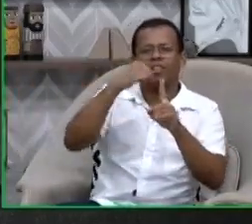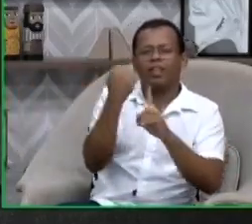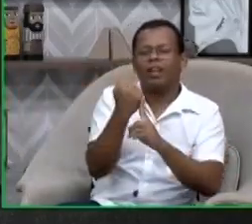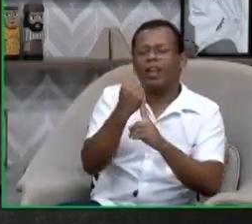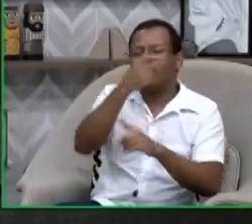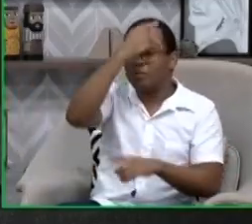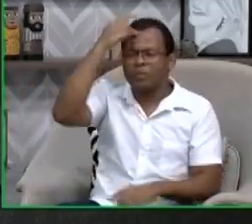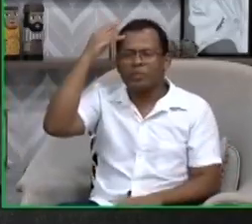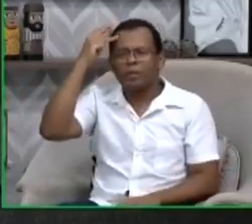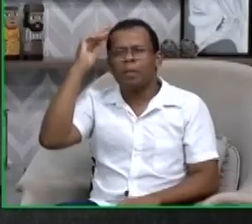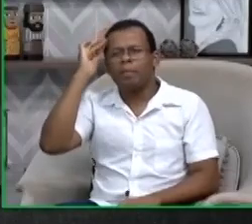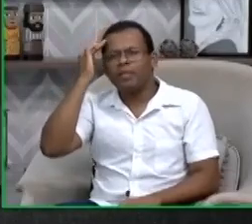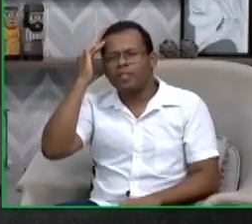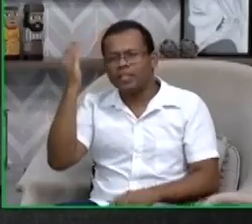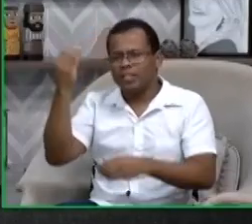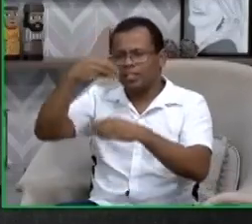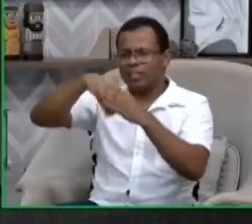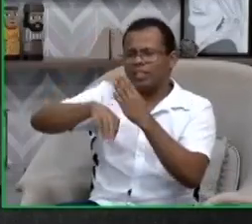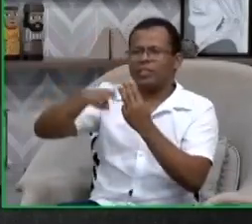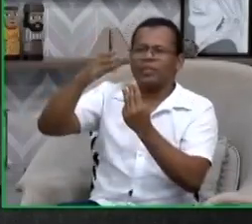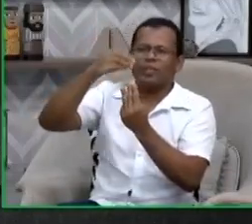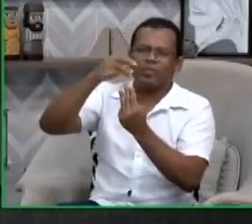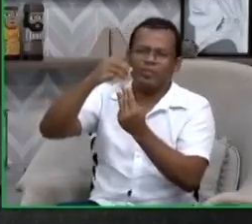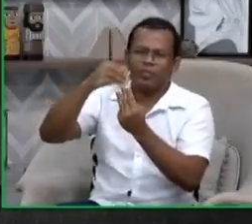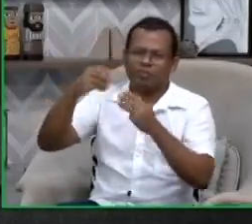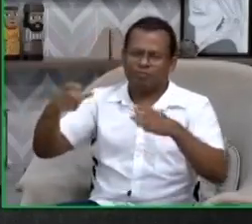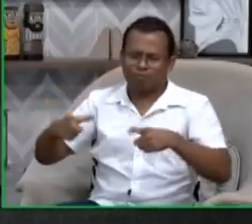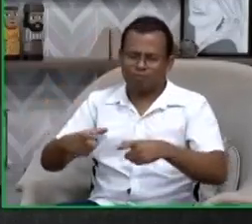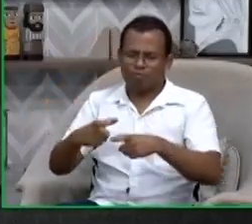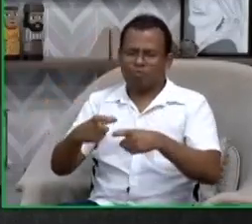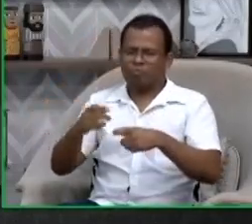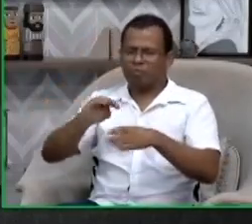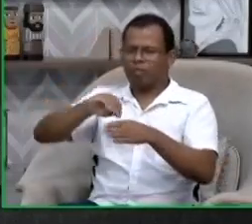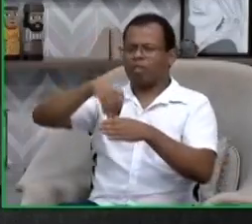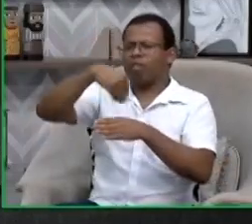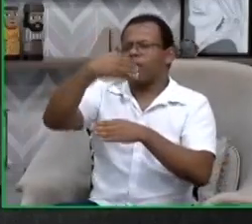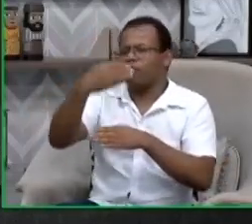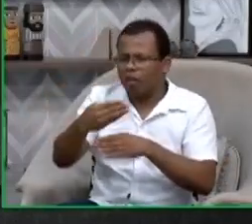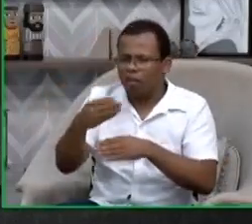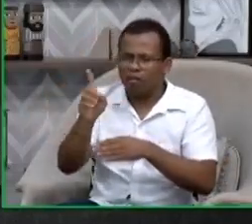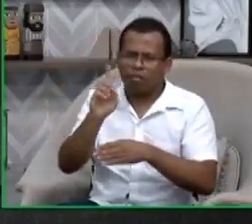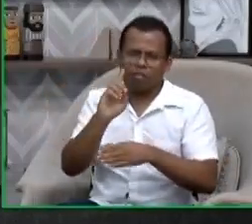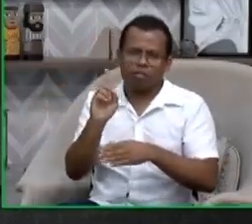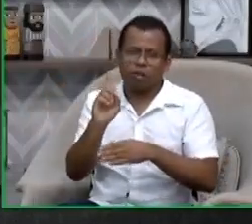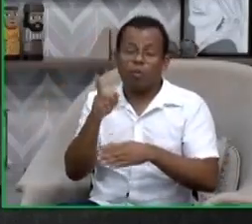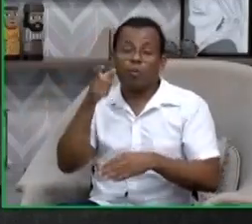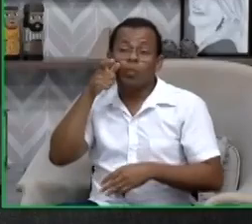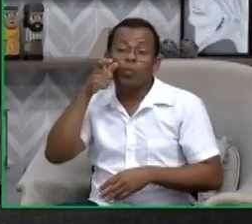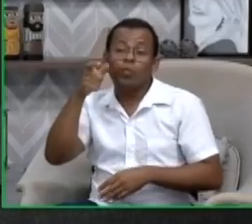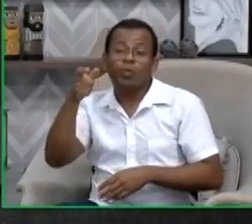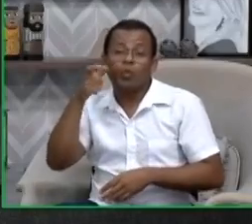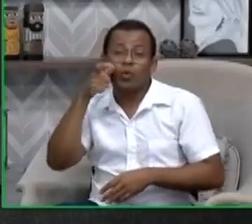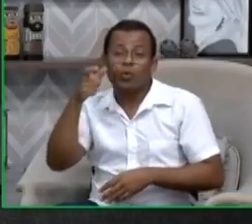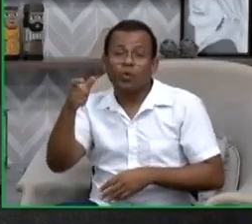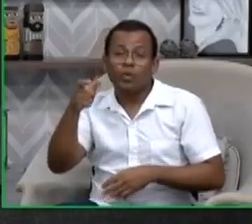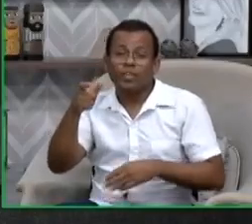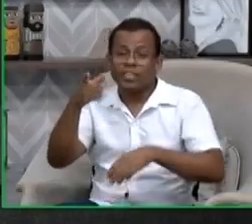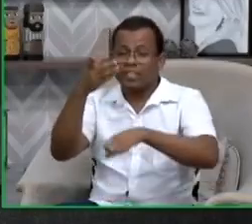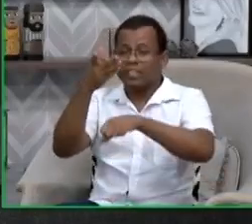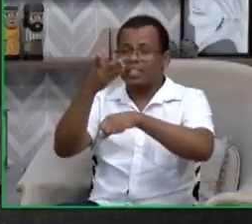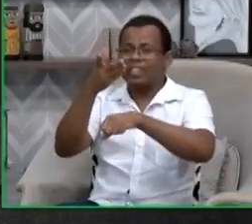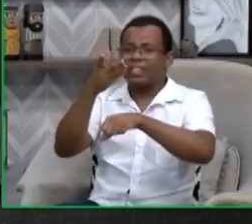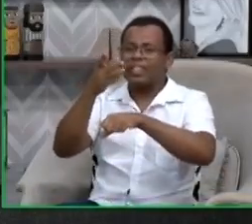pensam que quem está na universidade está dentro de uma bolha, né? Não sai dos muros da UFES, né? E o interesse das ações e